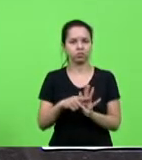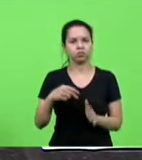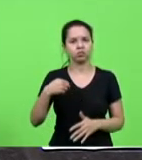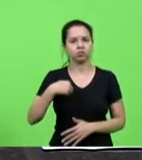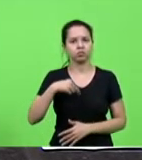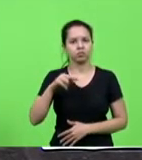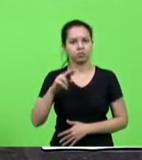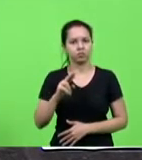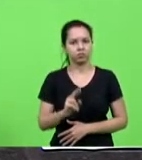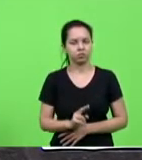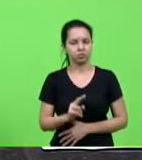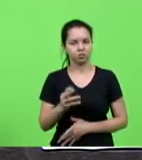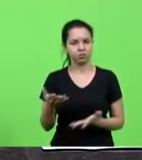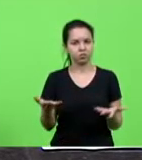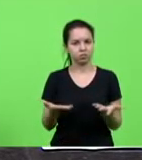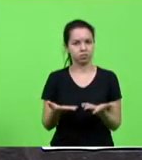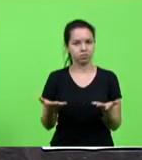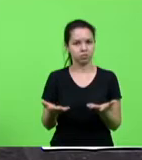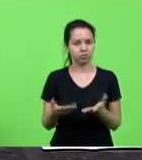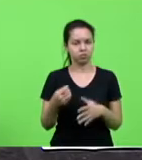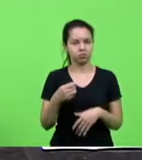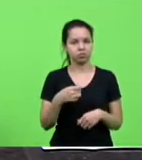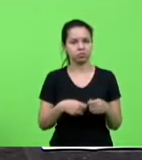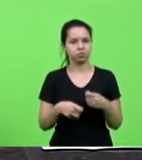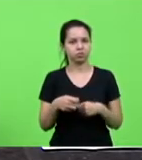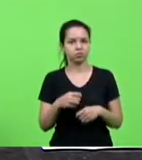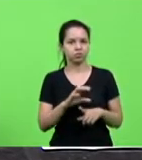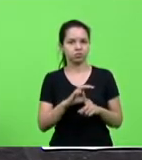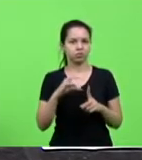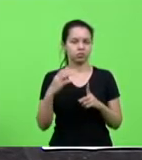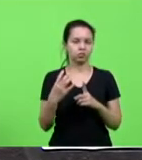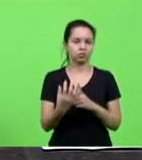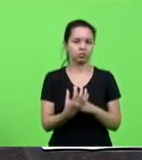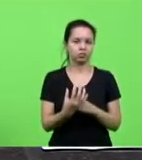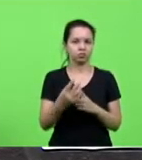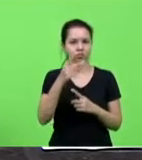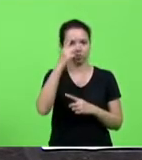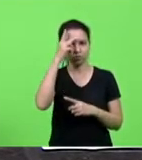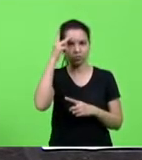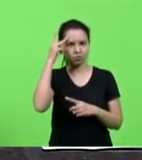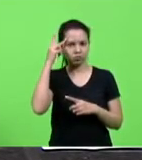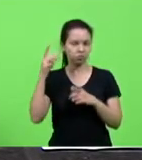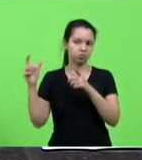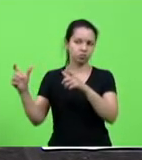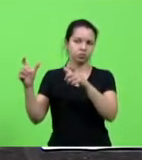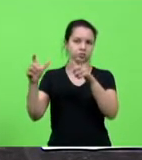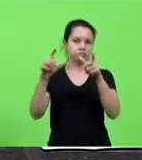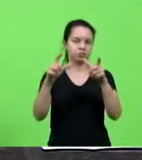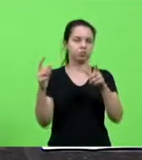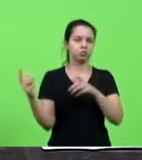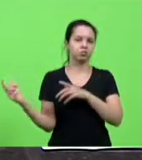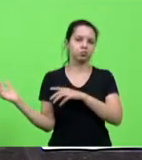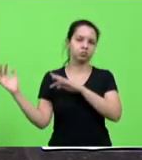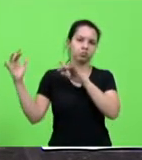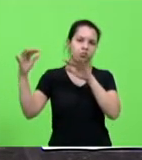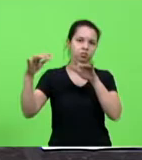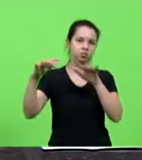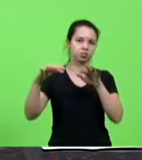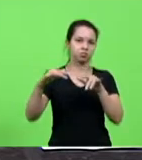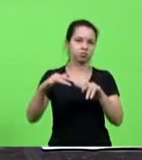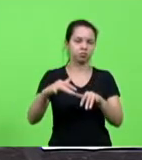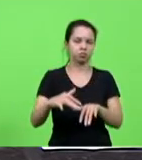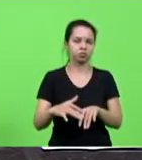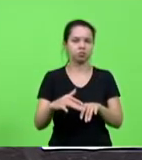comunidade e recebe pessoas de todos os cantos, devotos de Nossa Senhora de Fátima, que fazem uma subida de